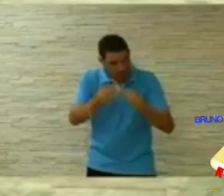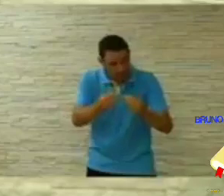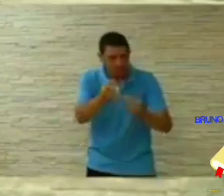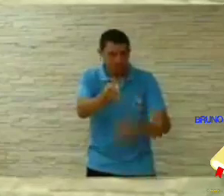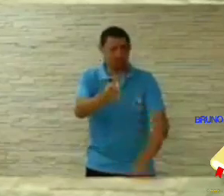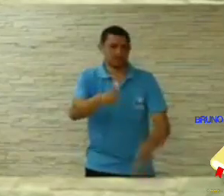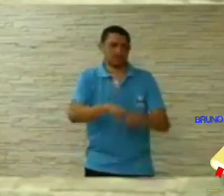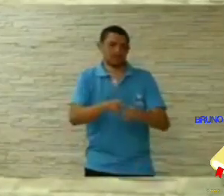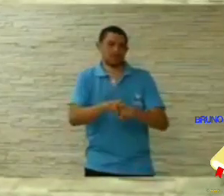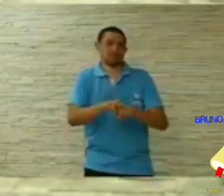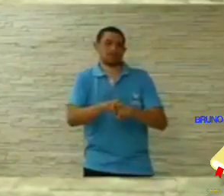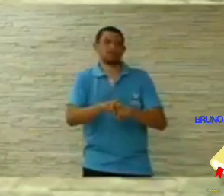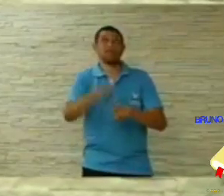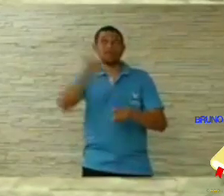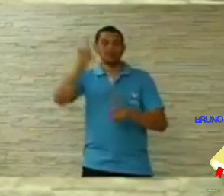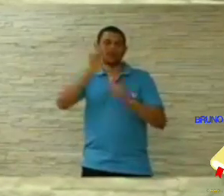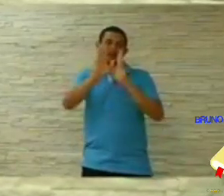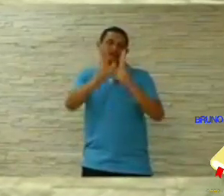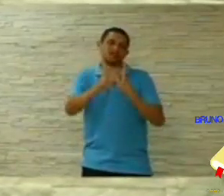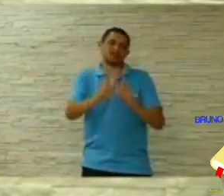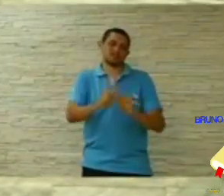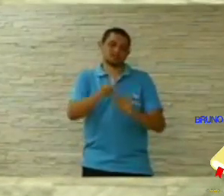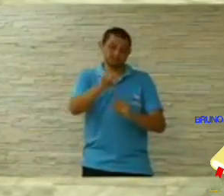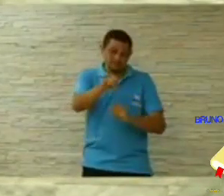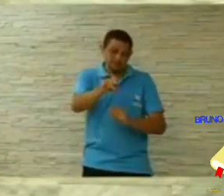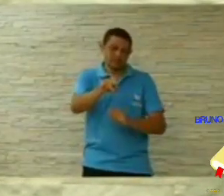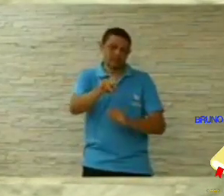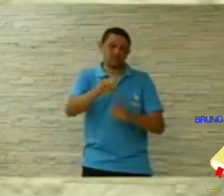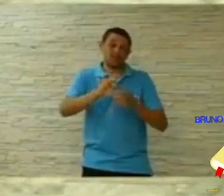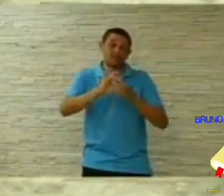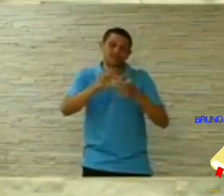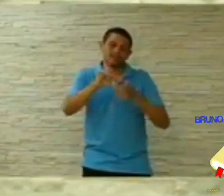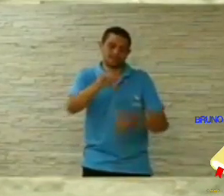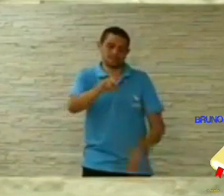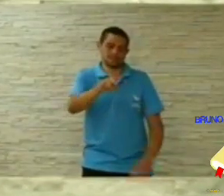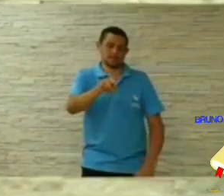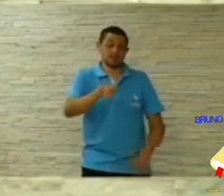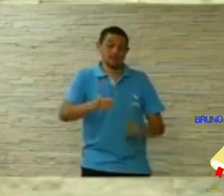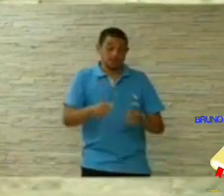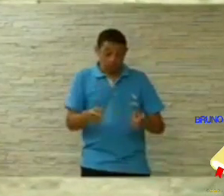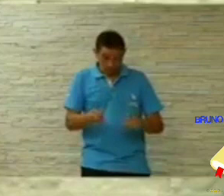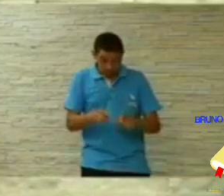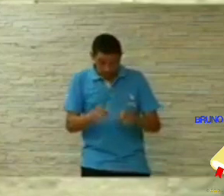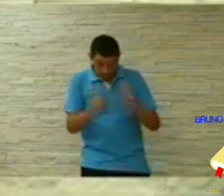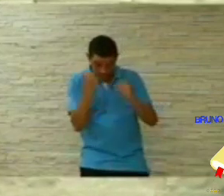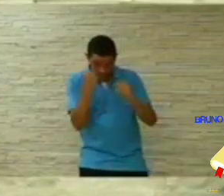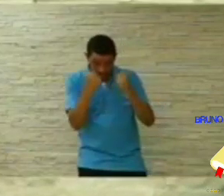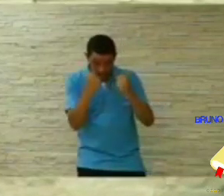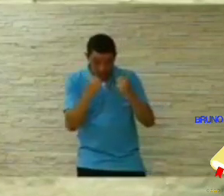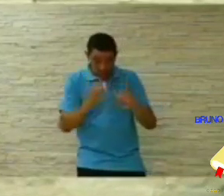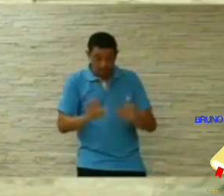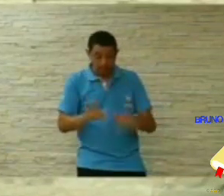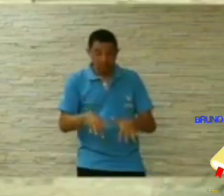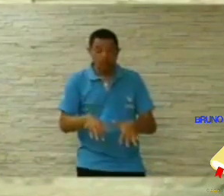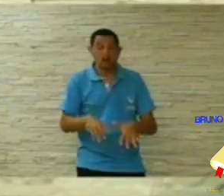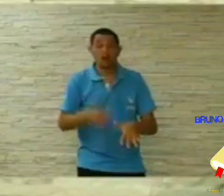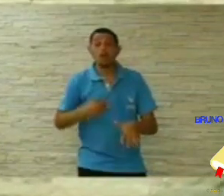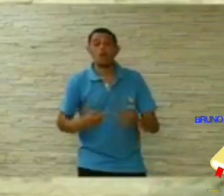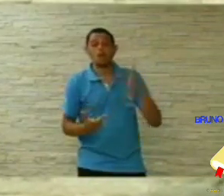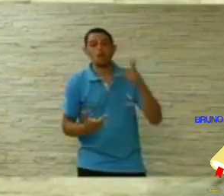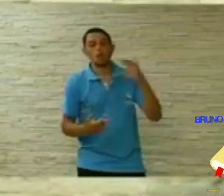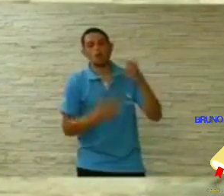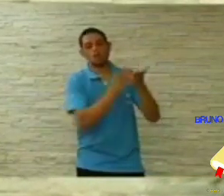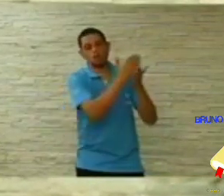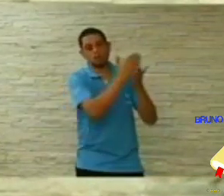limpa você. Ele livra você. E o hino termina como começou, com